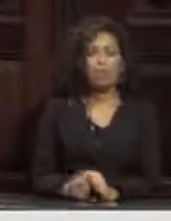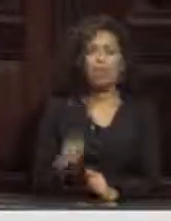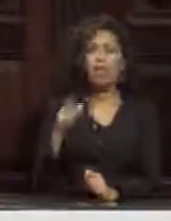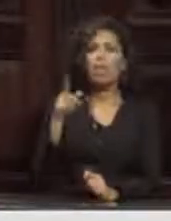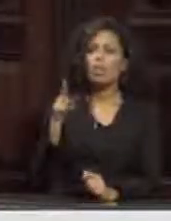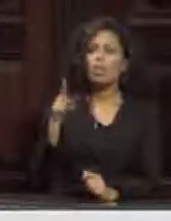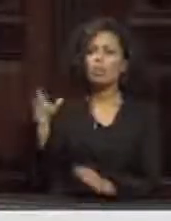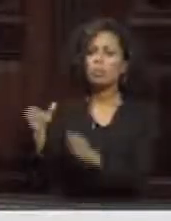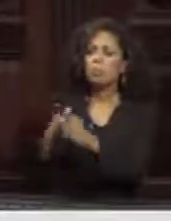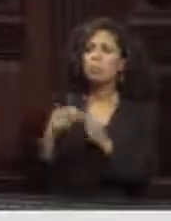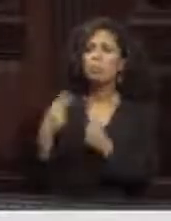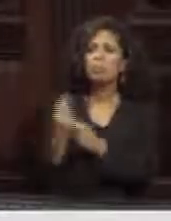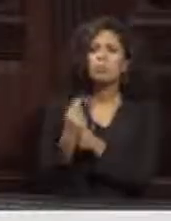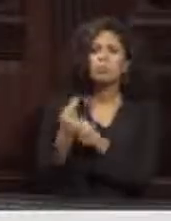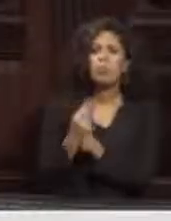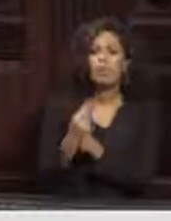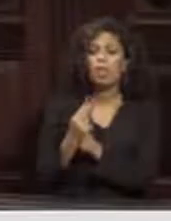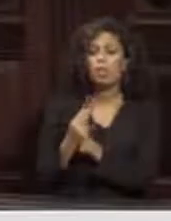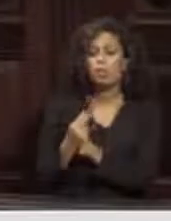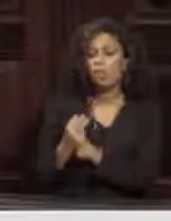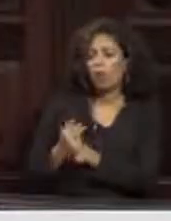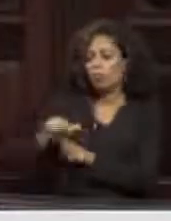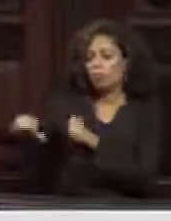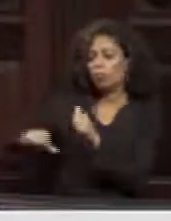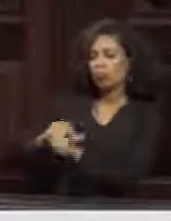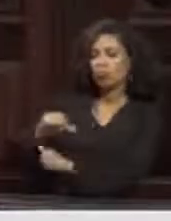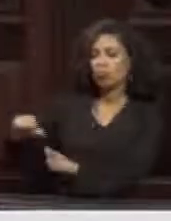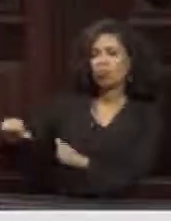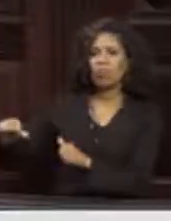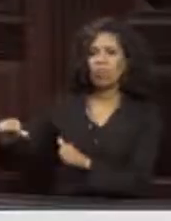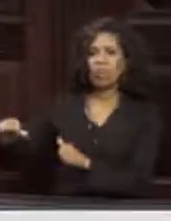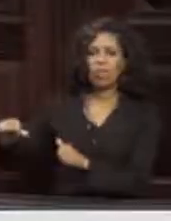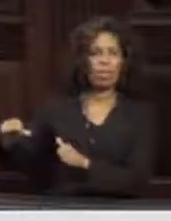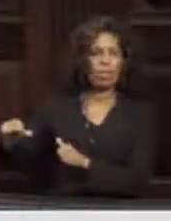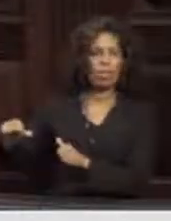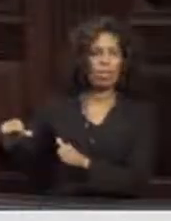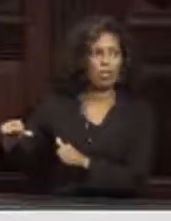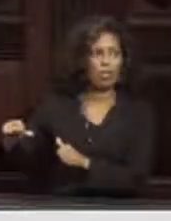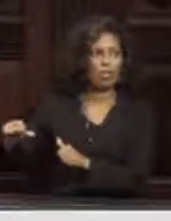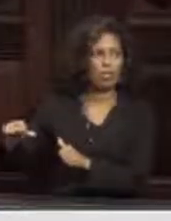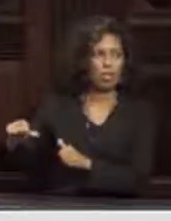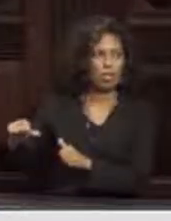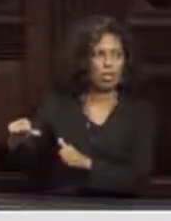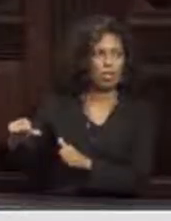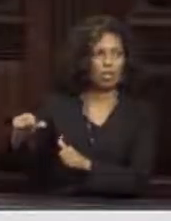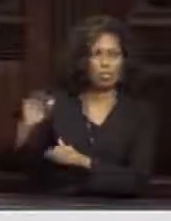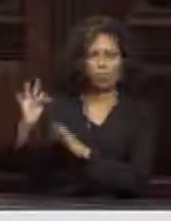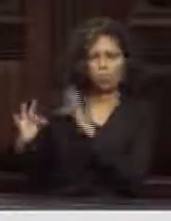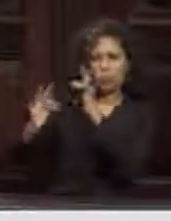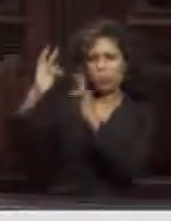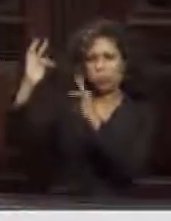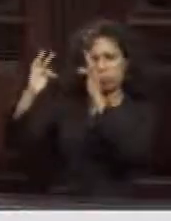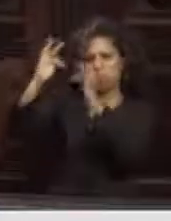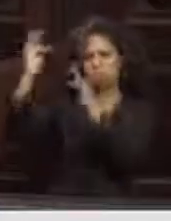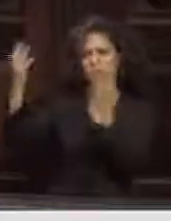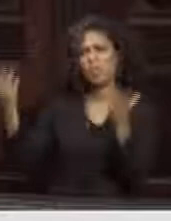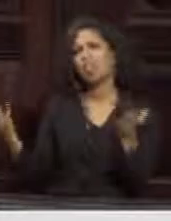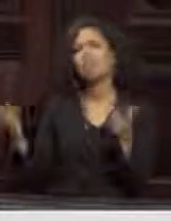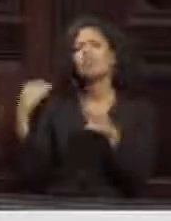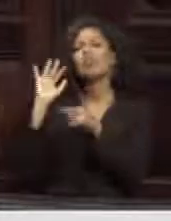modernizar, as regras internacionais de contabilidade pública, modernizar a máquina pública do